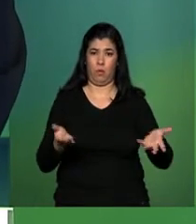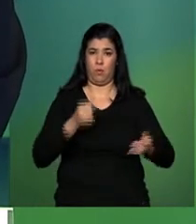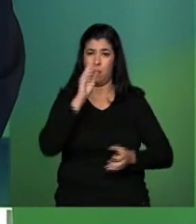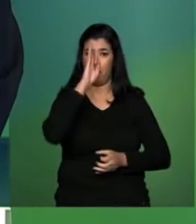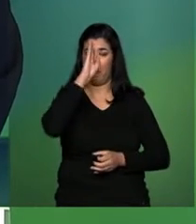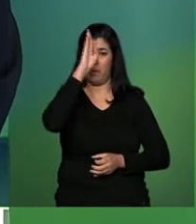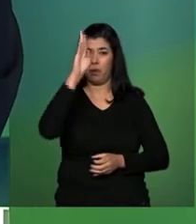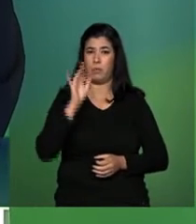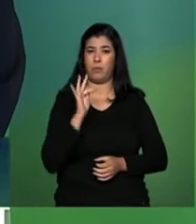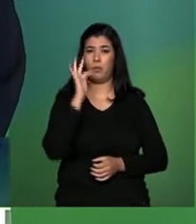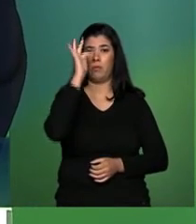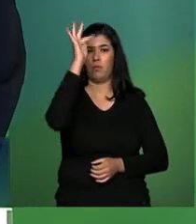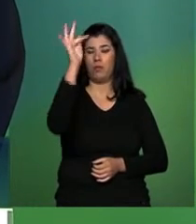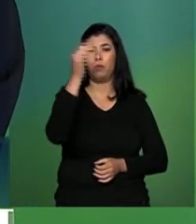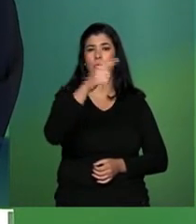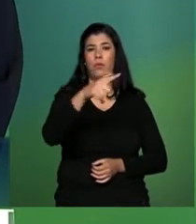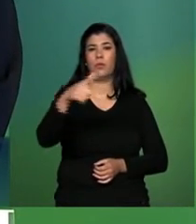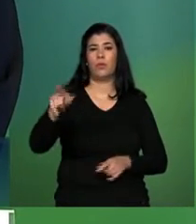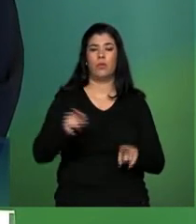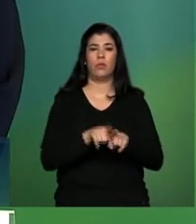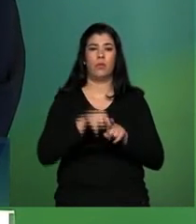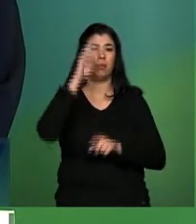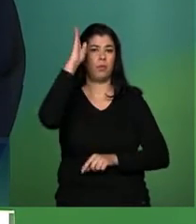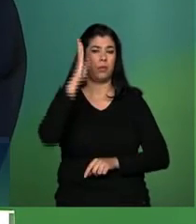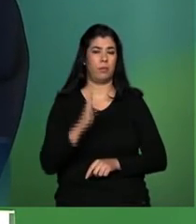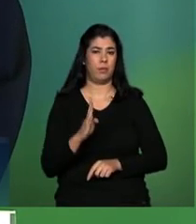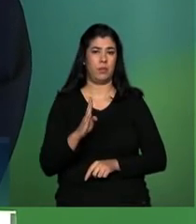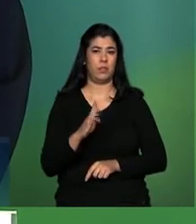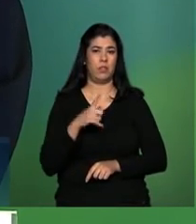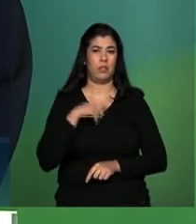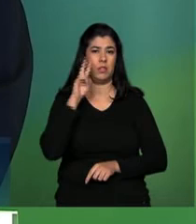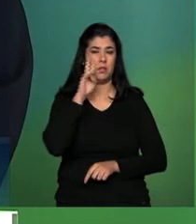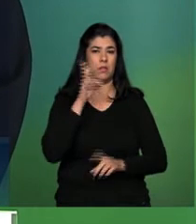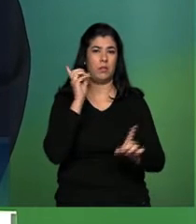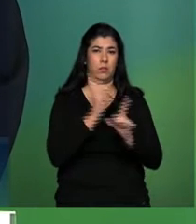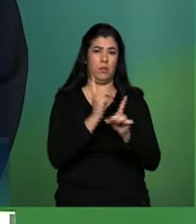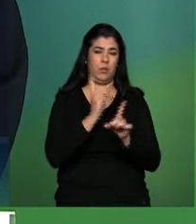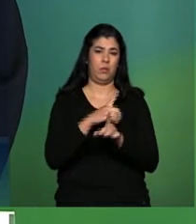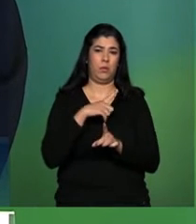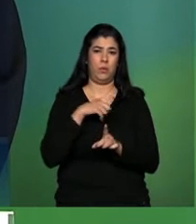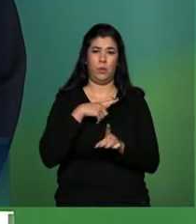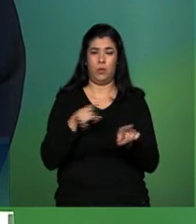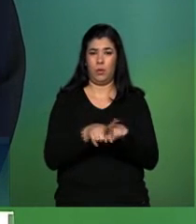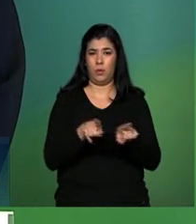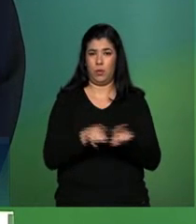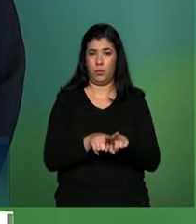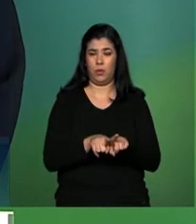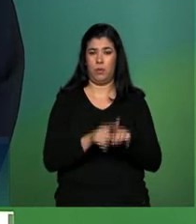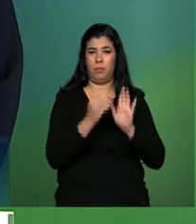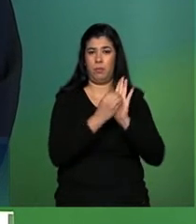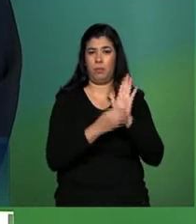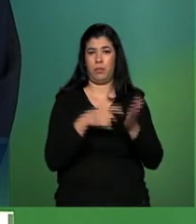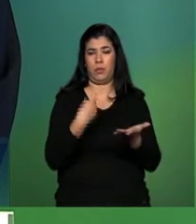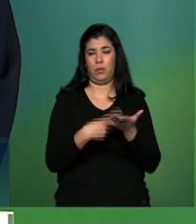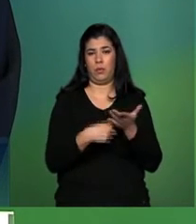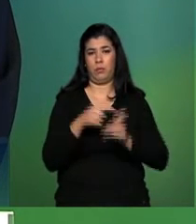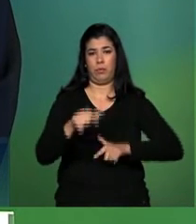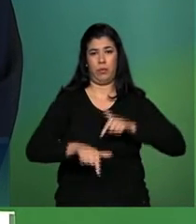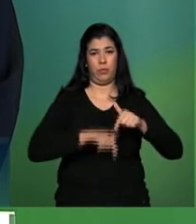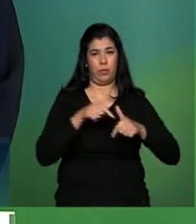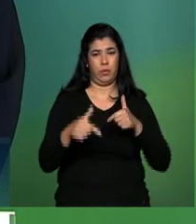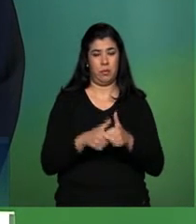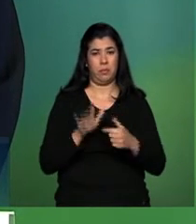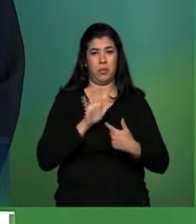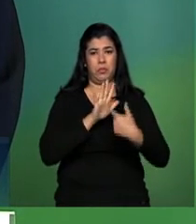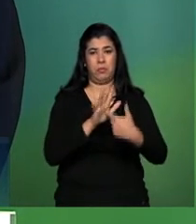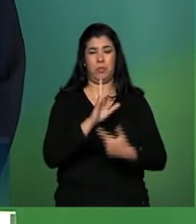principal destino das manufaturas brasileiras. E descobrimos que temos uma agenda para trabalhar que pode produzir